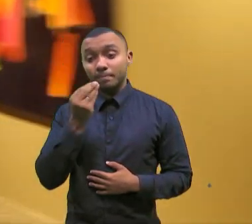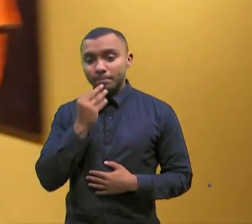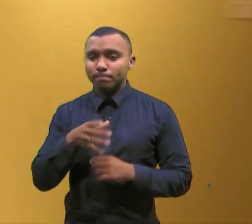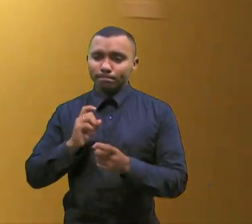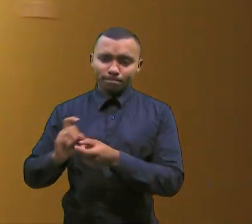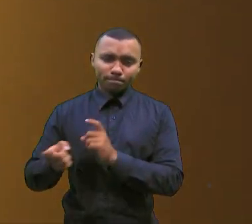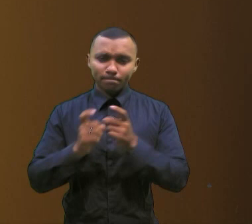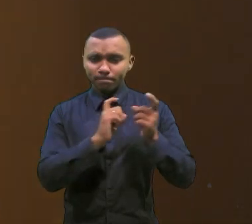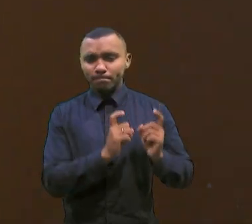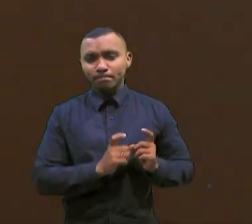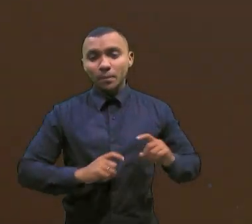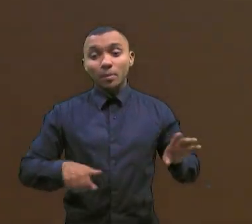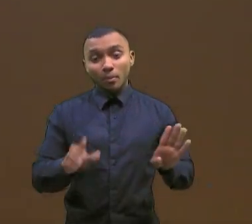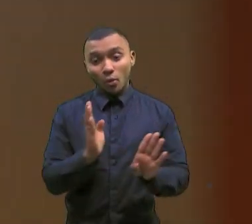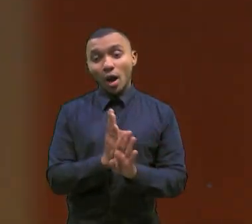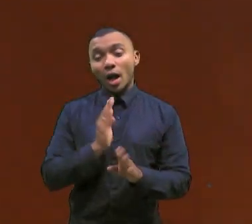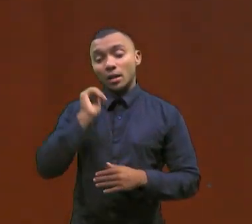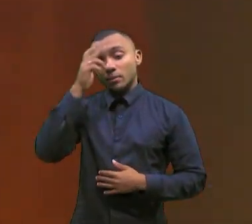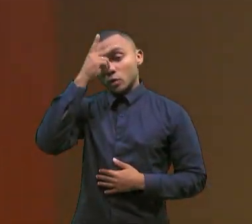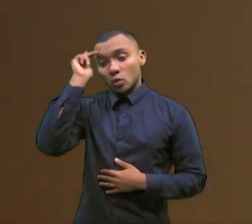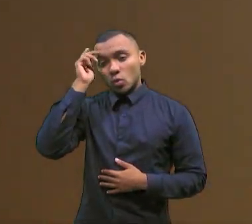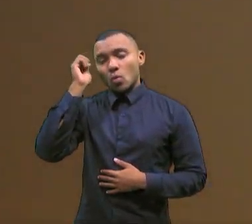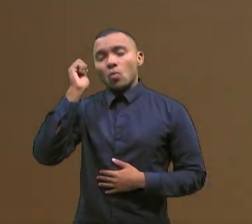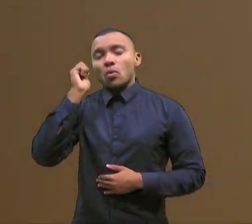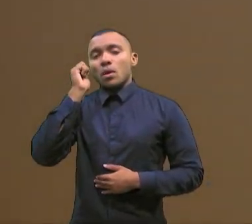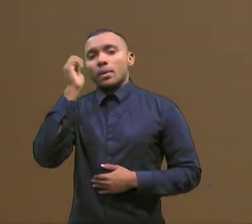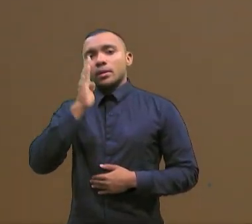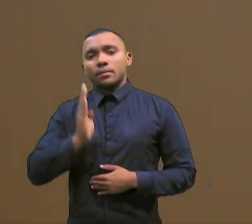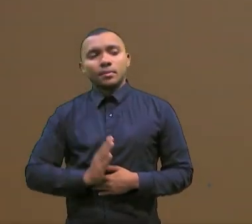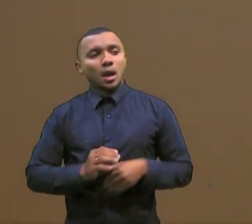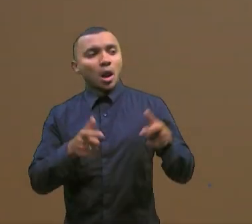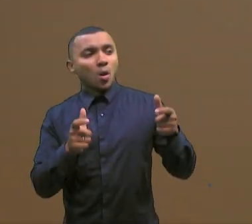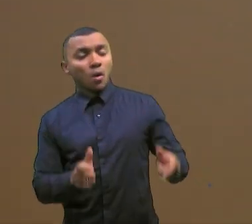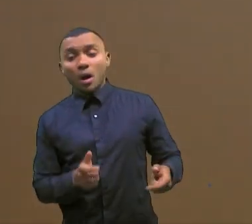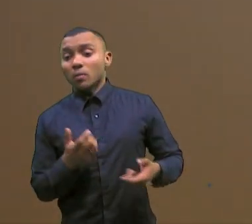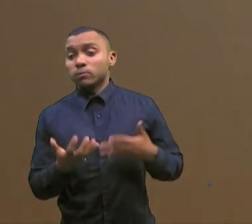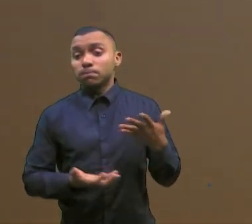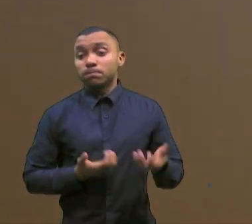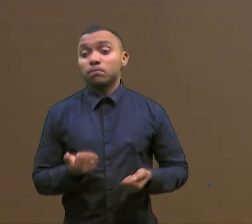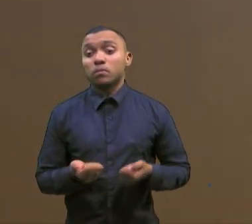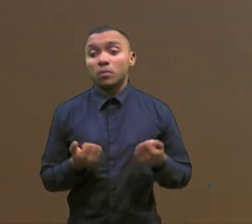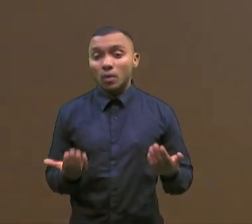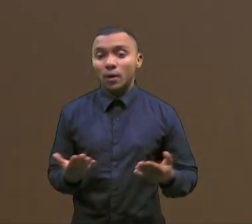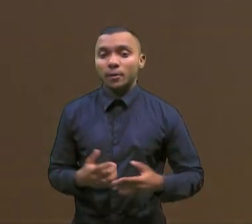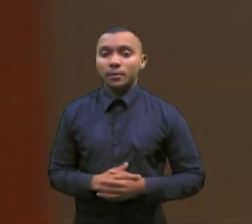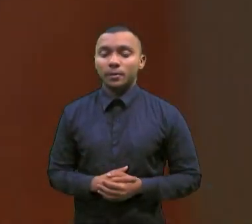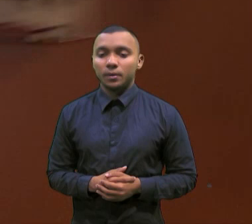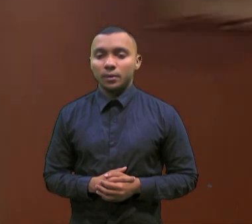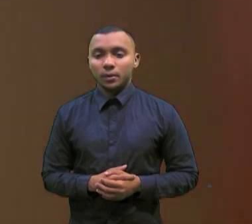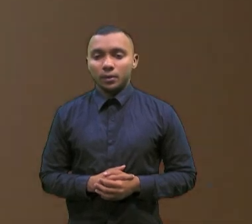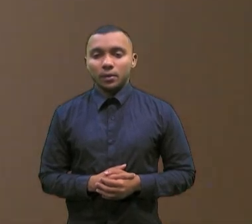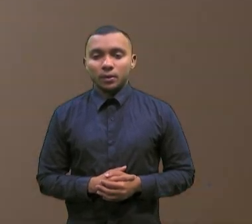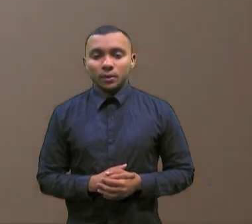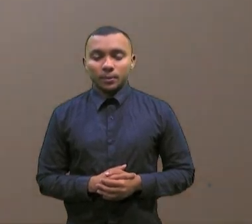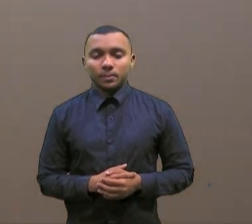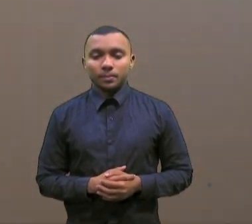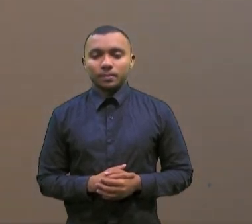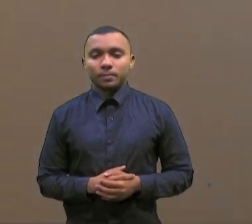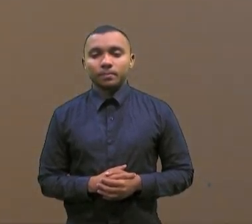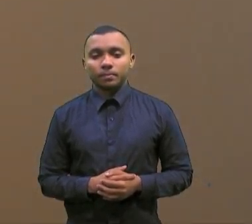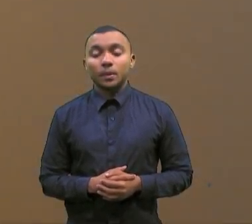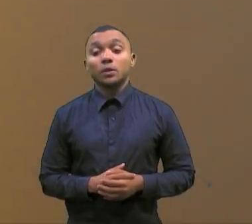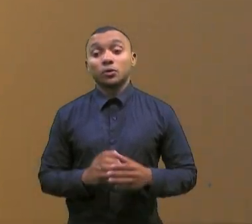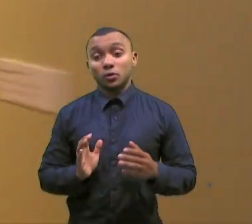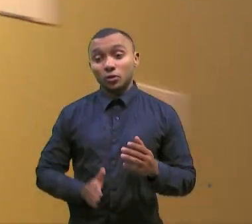nossas questões, enquanto povo brasileiro, né? Da onde viemos, né? As nossas cruzas, né? Então, aqui a gente tem